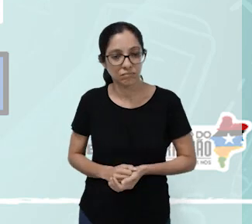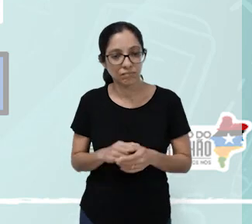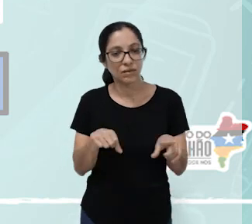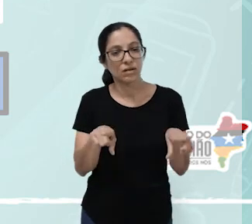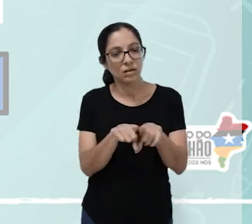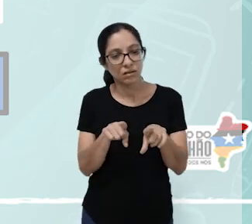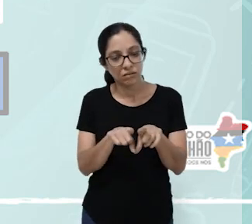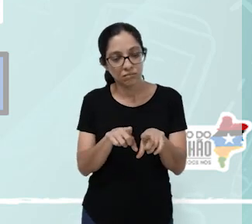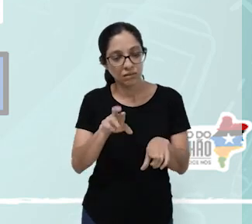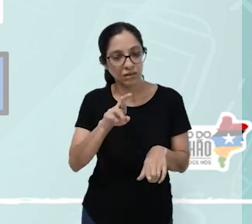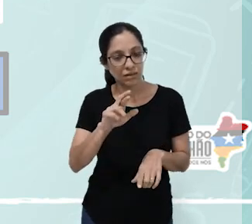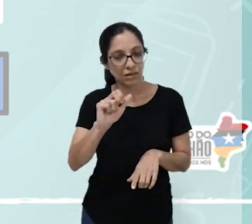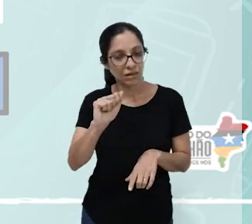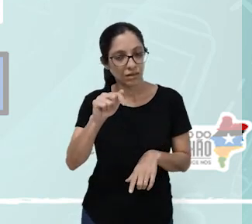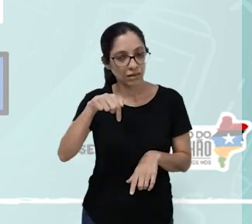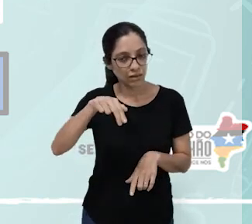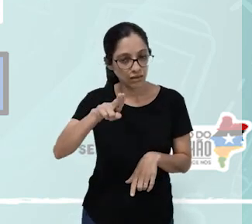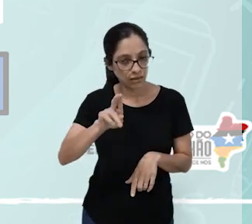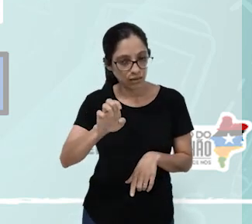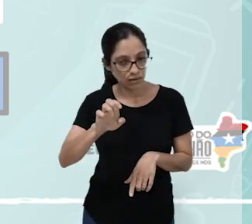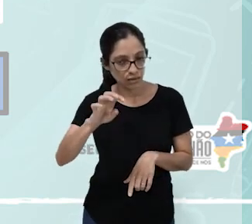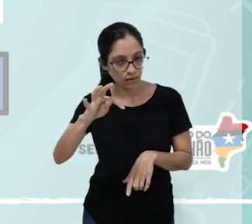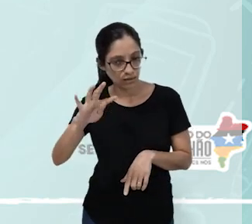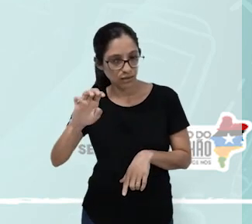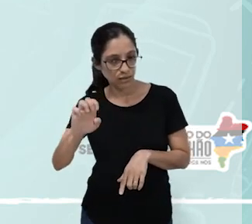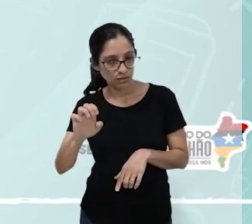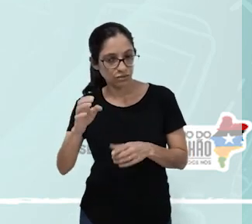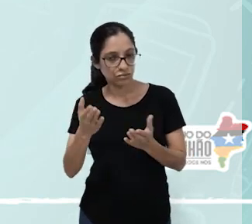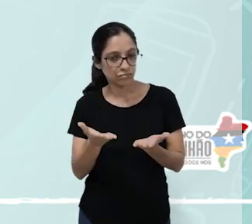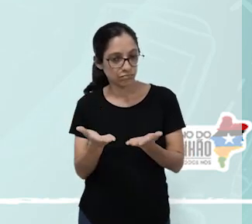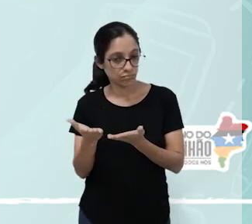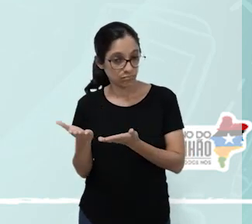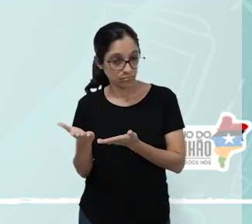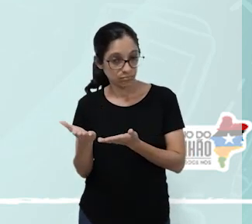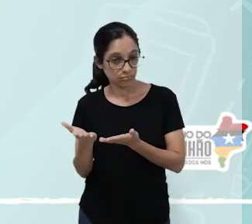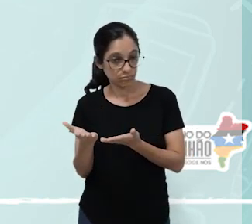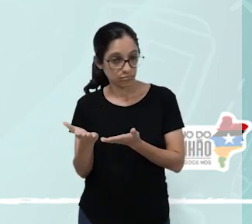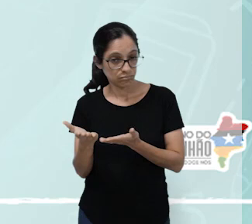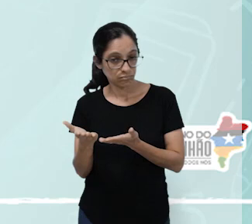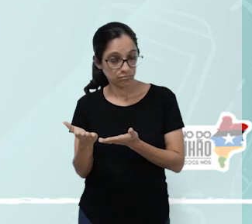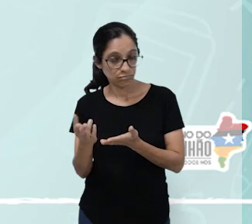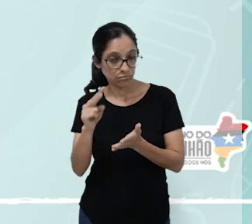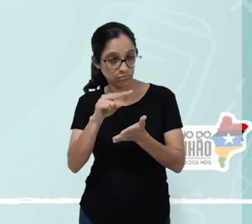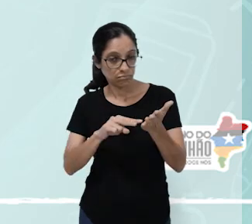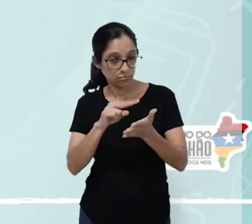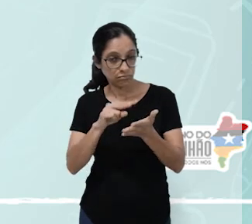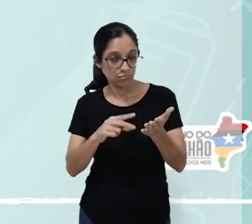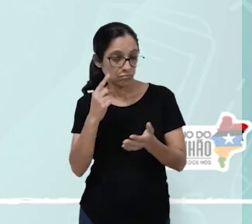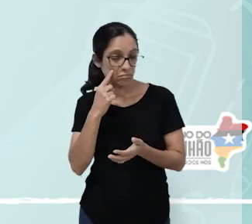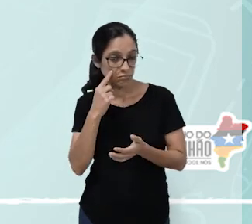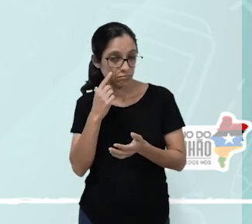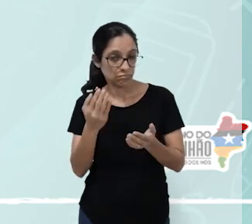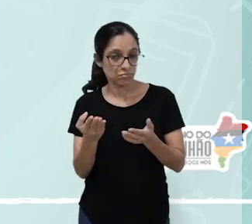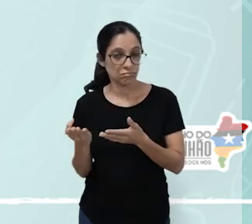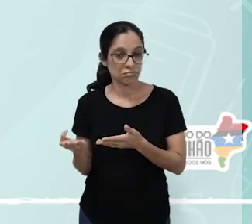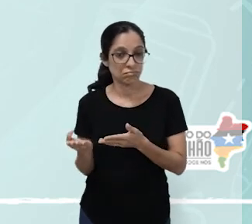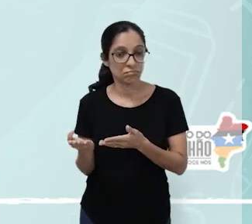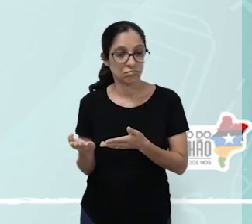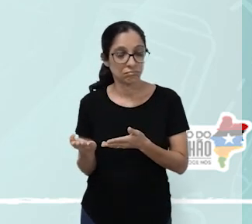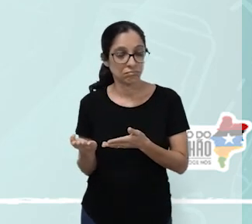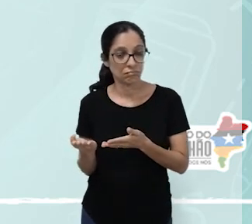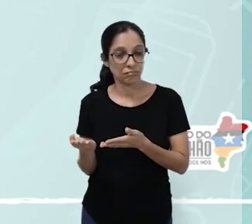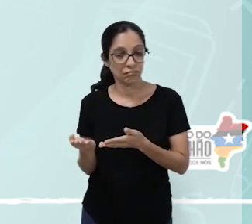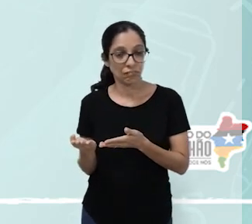da volante. A raquete. Inicialmente a raquete utilizada era de madeira, atualmente é feita em fibra de